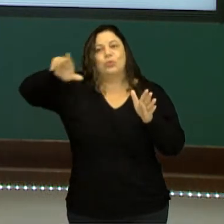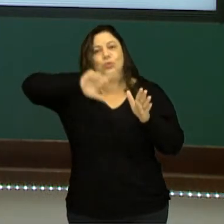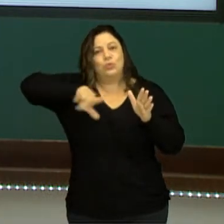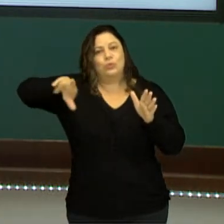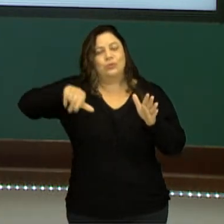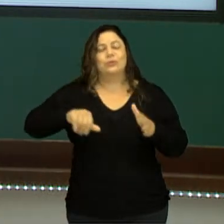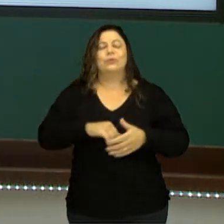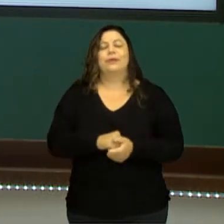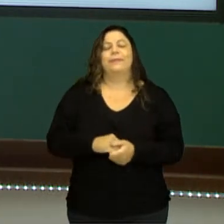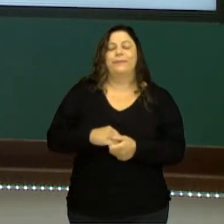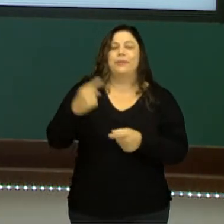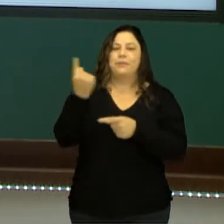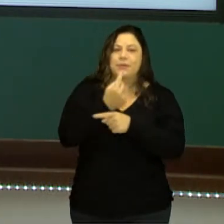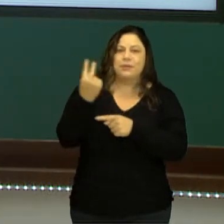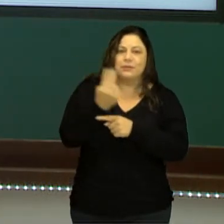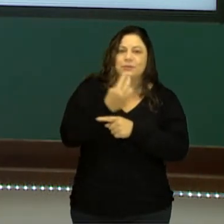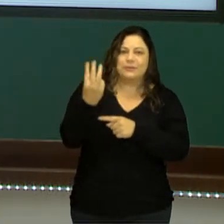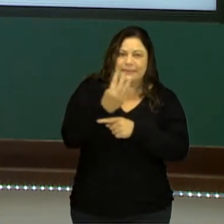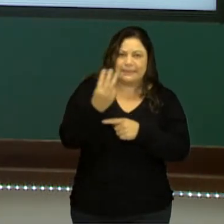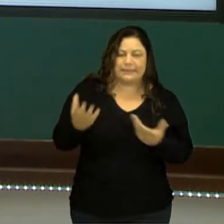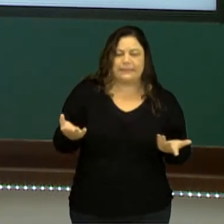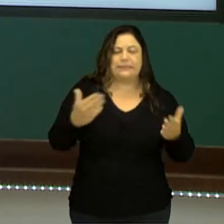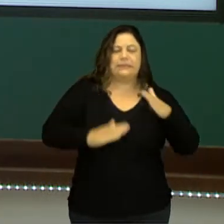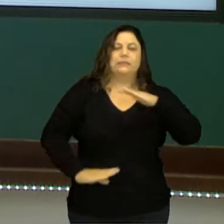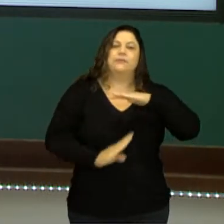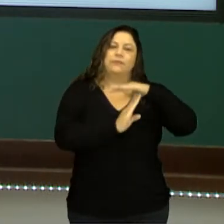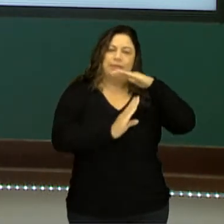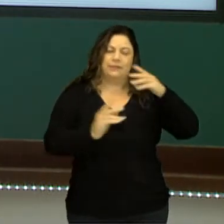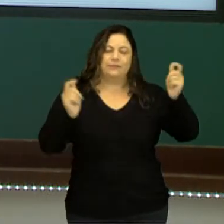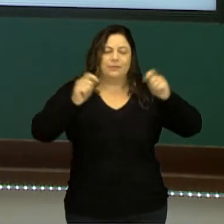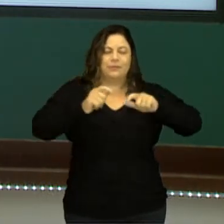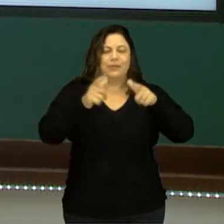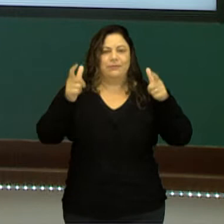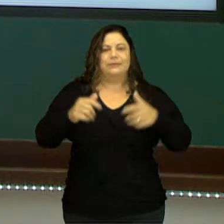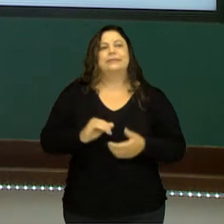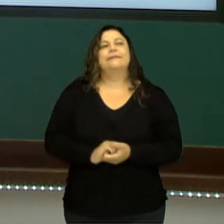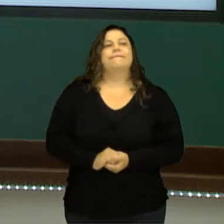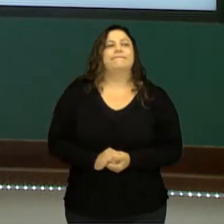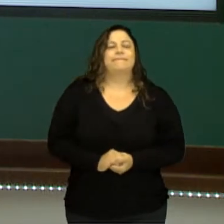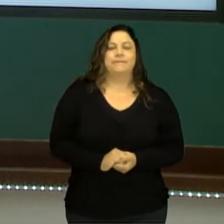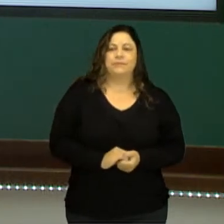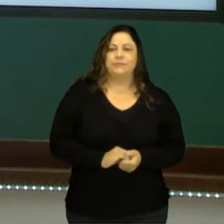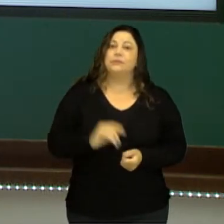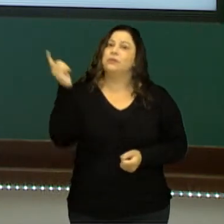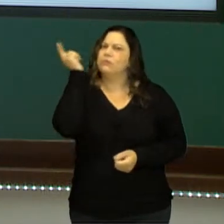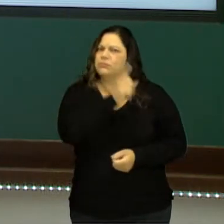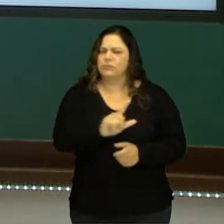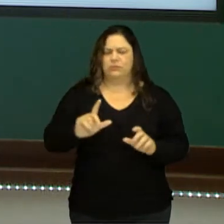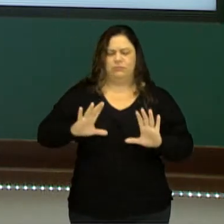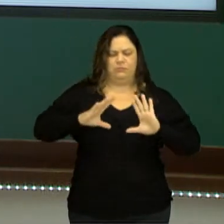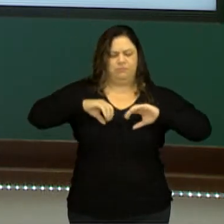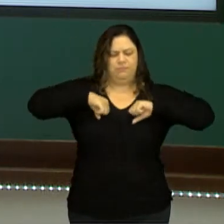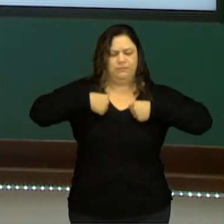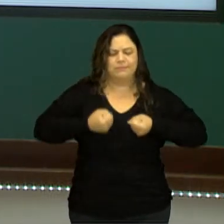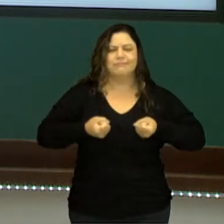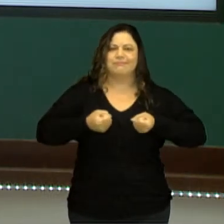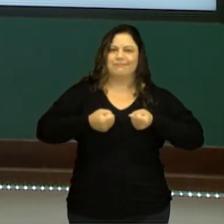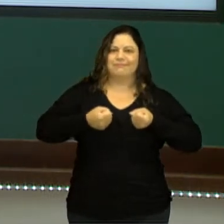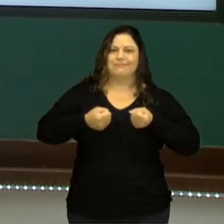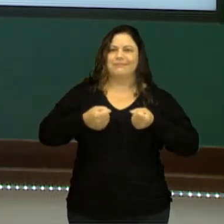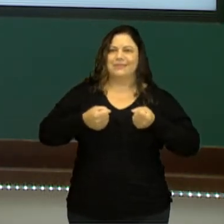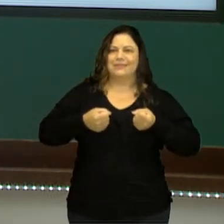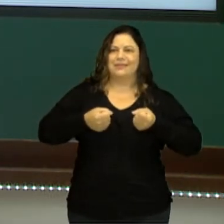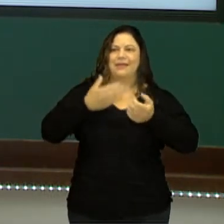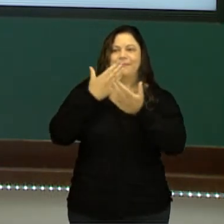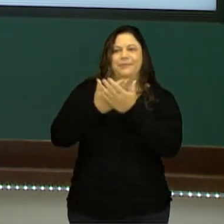terceiro ciclo, e daí você faz uma pausa maior, né? Como se você tivesse aí um prêmio pela dedicação aos 25 minutos que